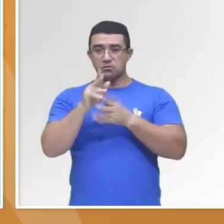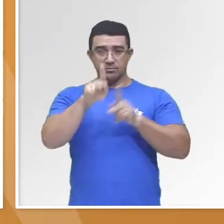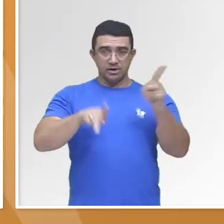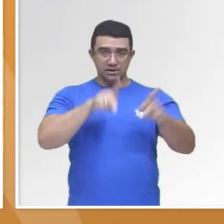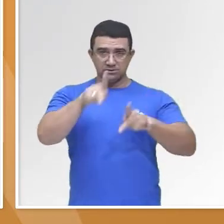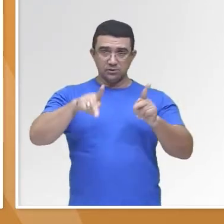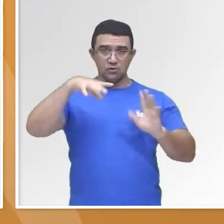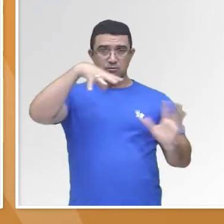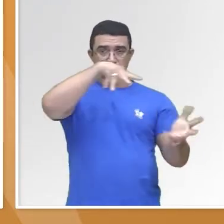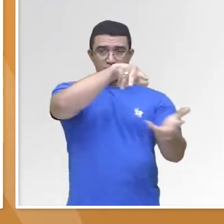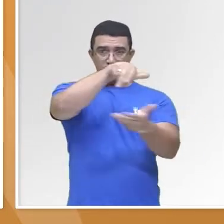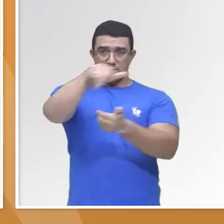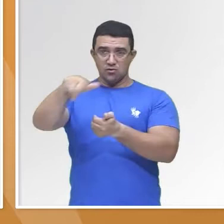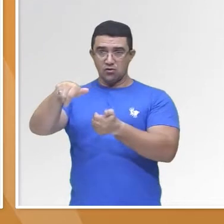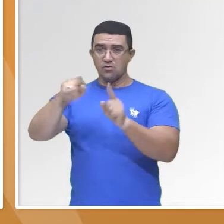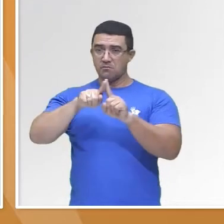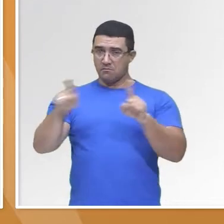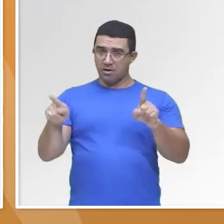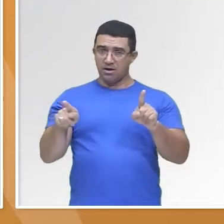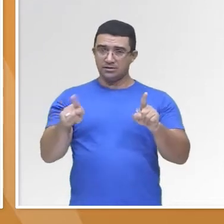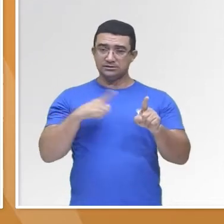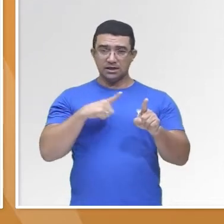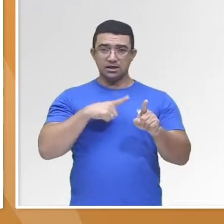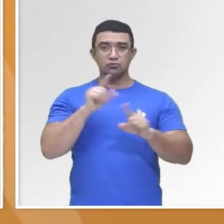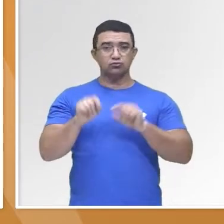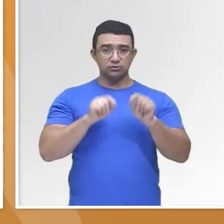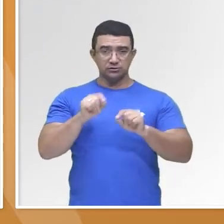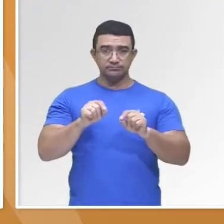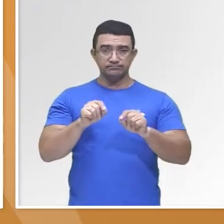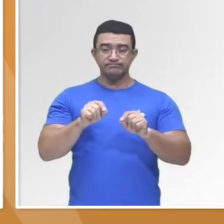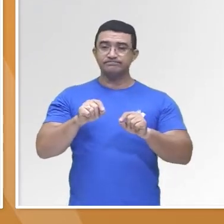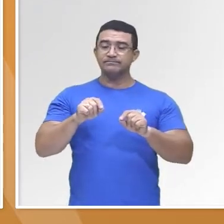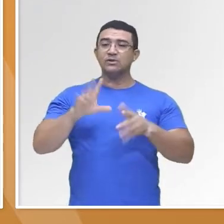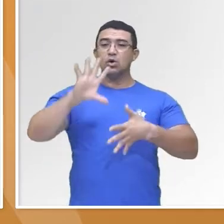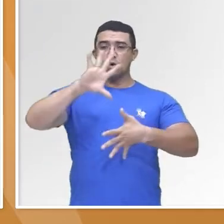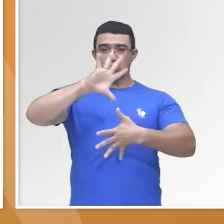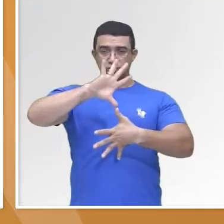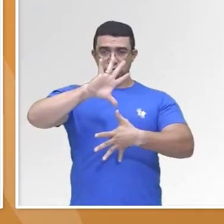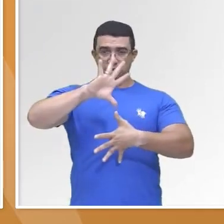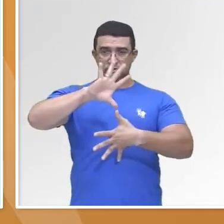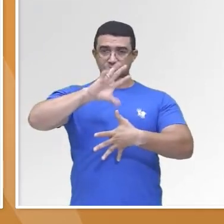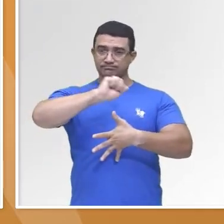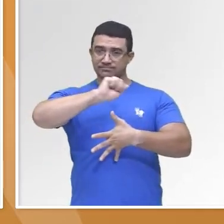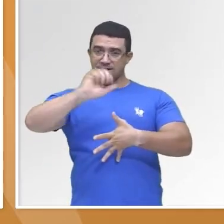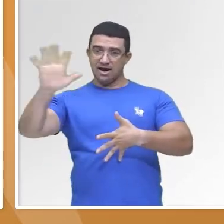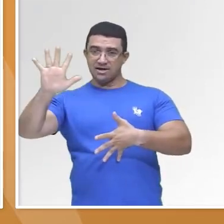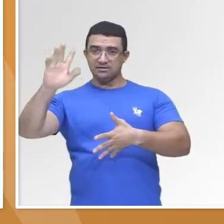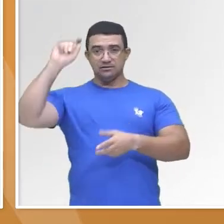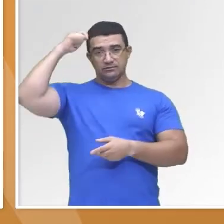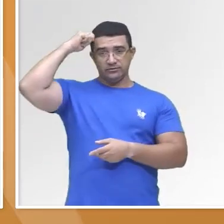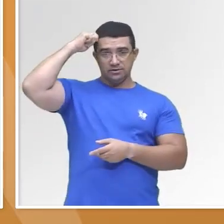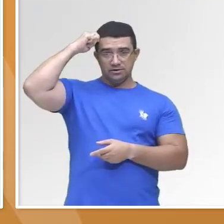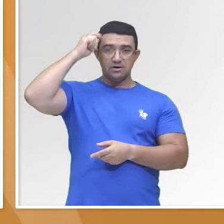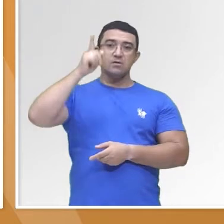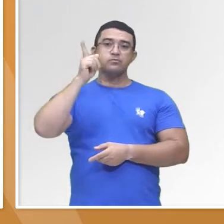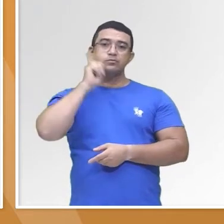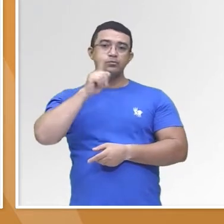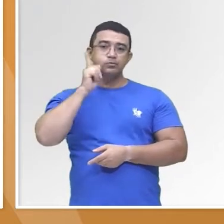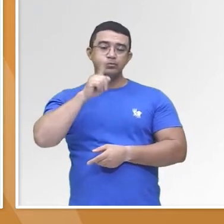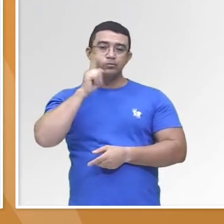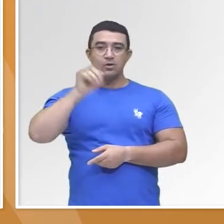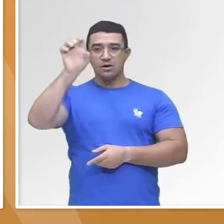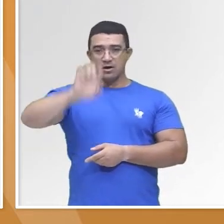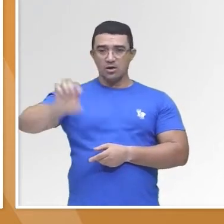mundial, só que aqui, olha, nós vamos ter por continentes: asiático, africano, americano,